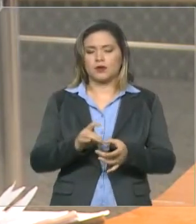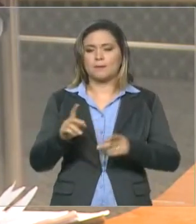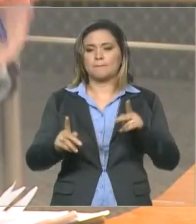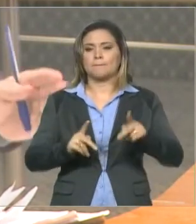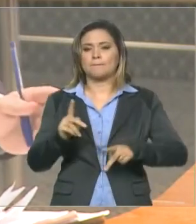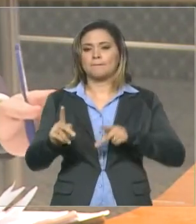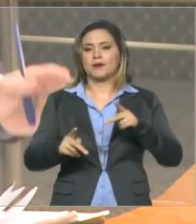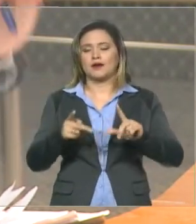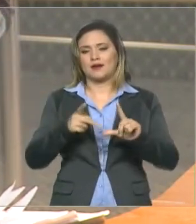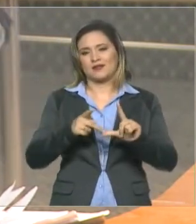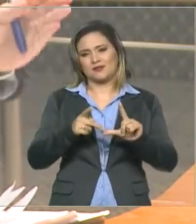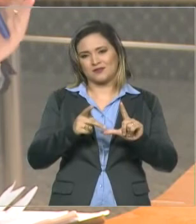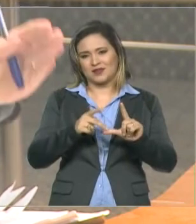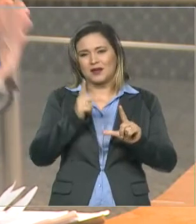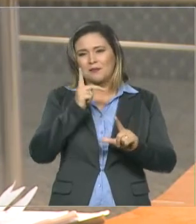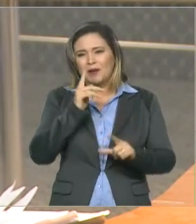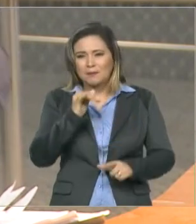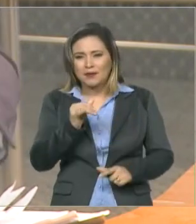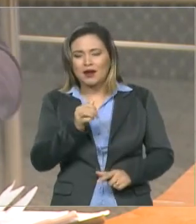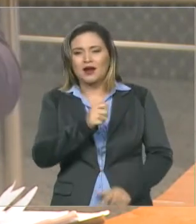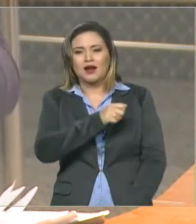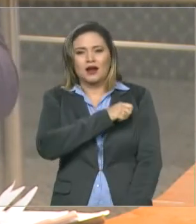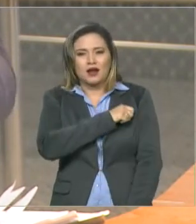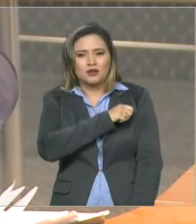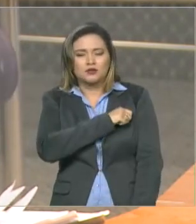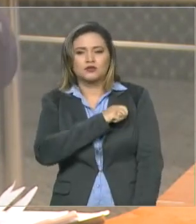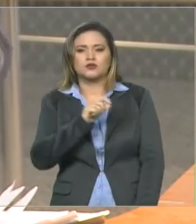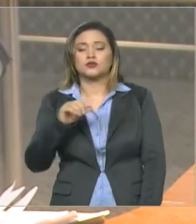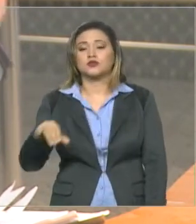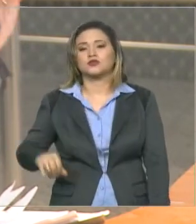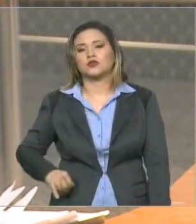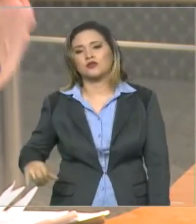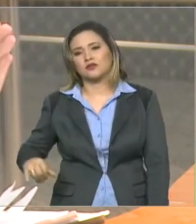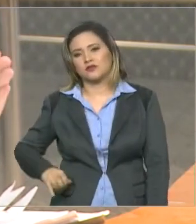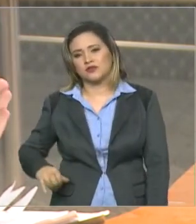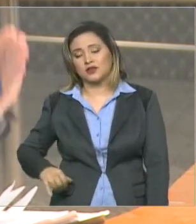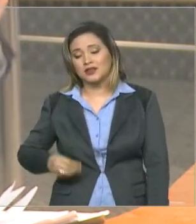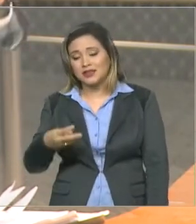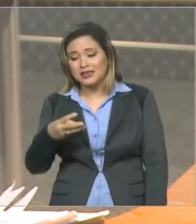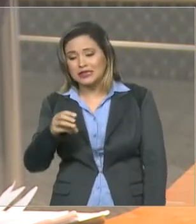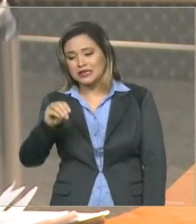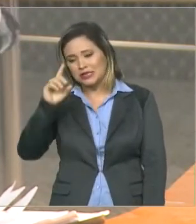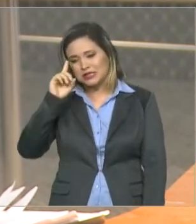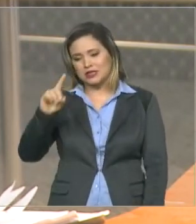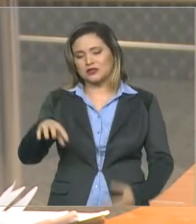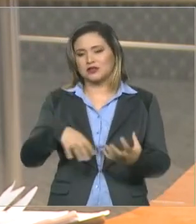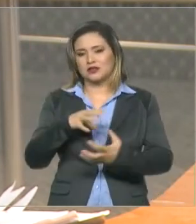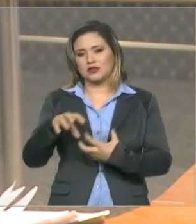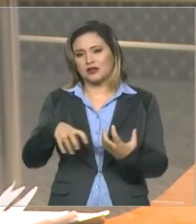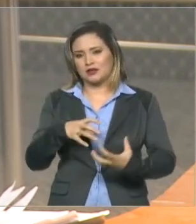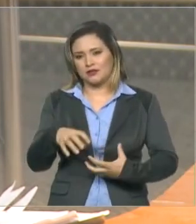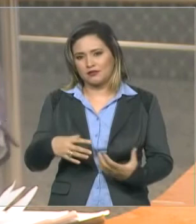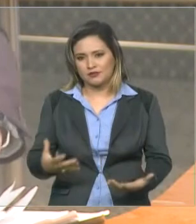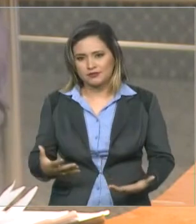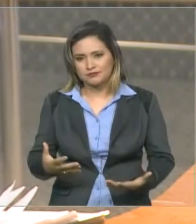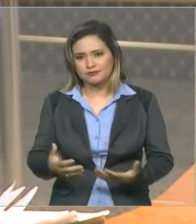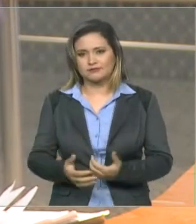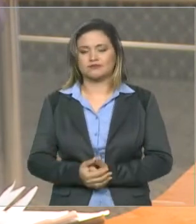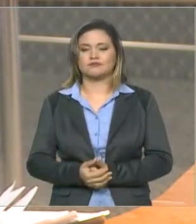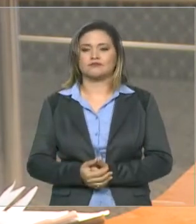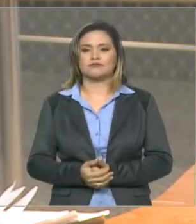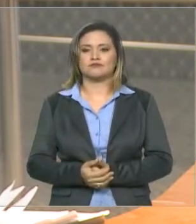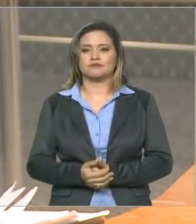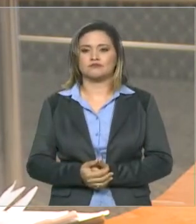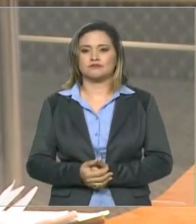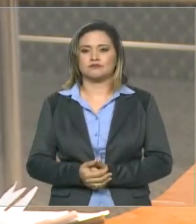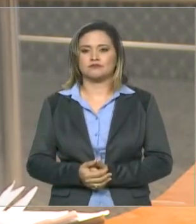e alunos, e principalmente dos alunos que estão sofrendo com 30 dias de greve. Então, nós vamos intermediar essa situação para que essa greve